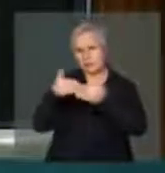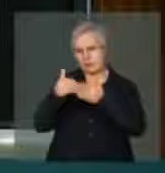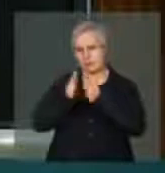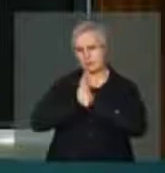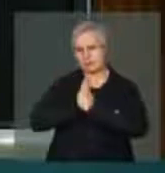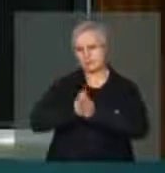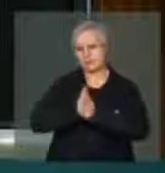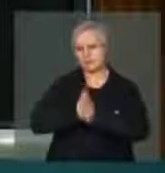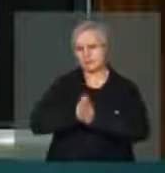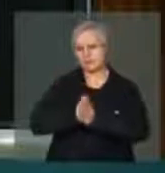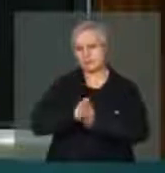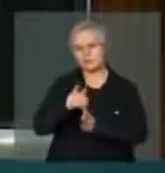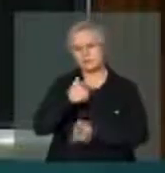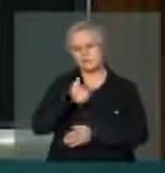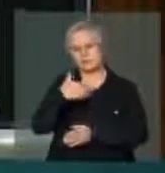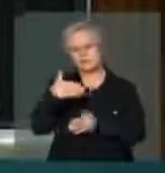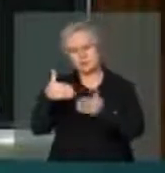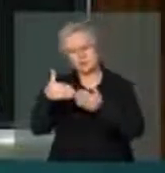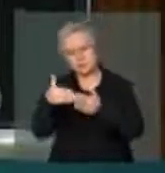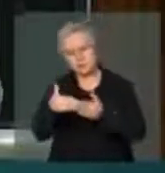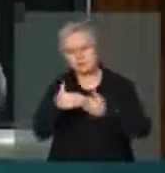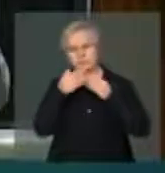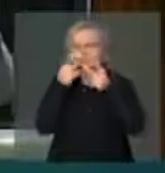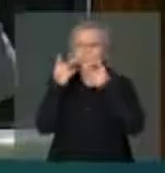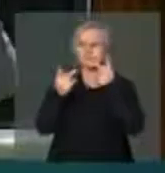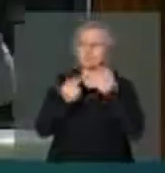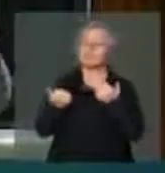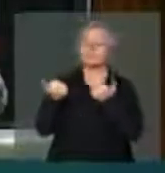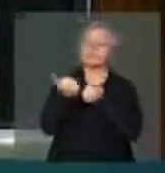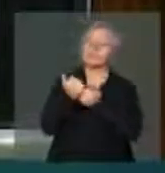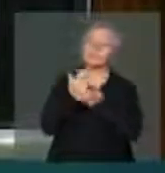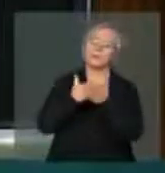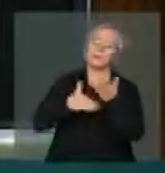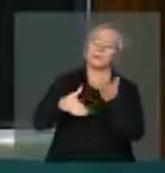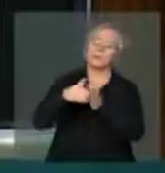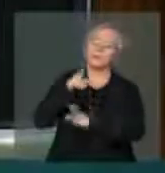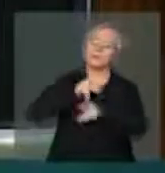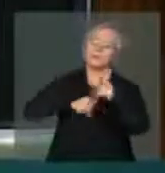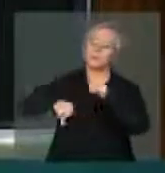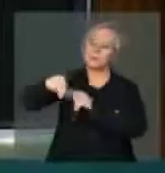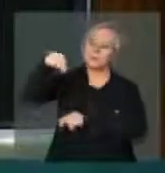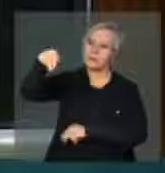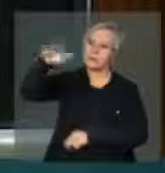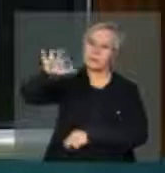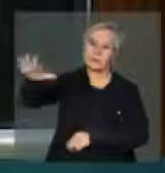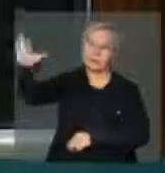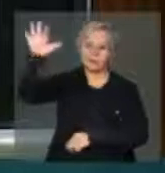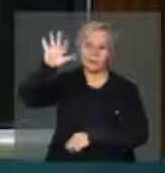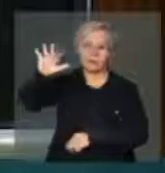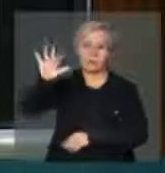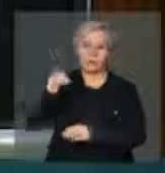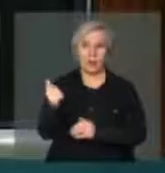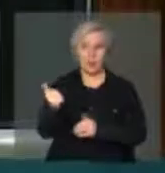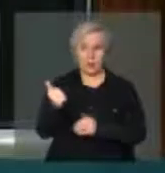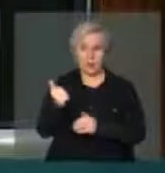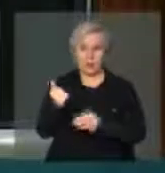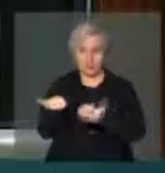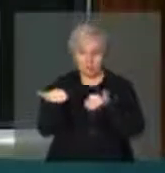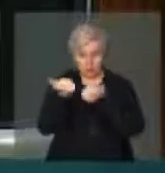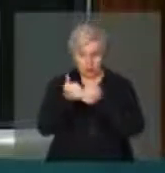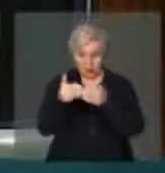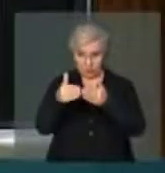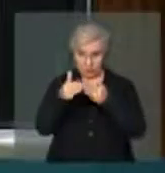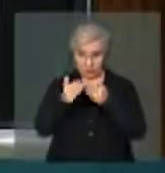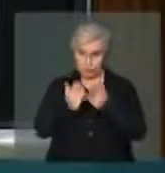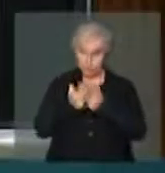apelo. Quero fazer um apelo em nome de todos os nordestinos. Não é em nome de Pernambuco, que está